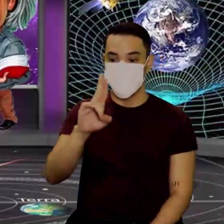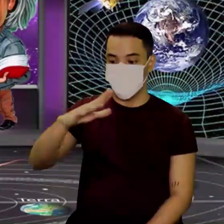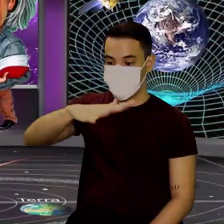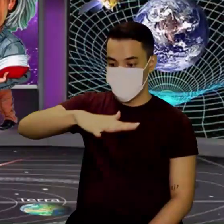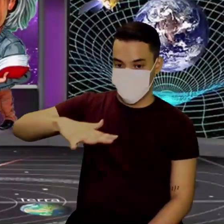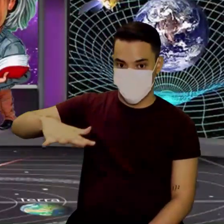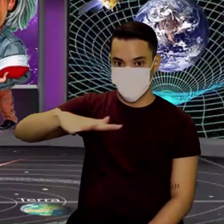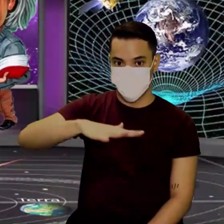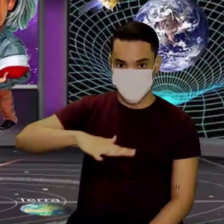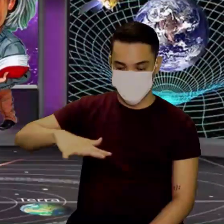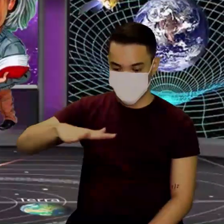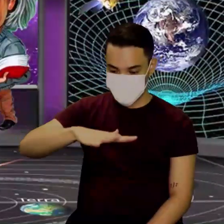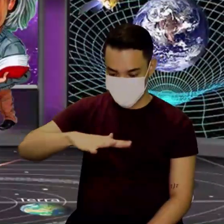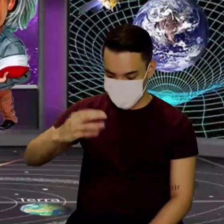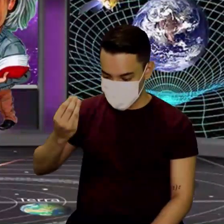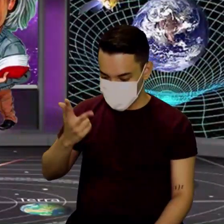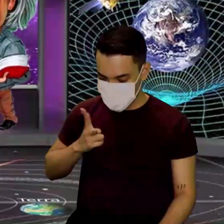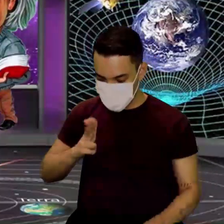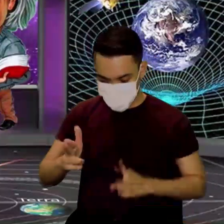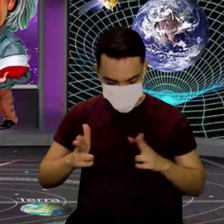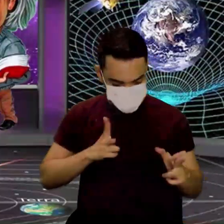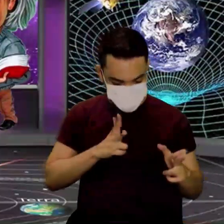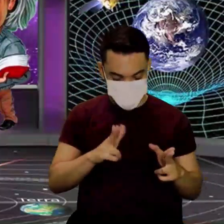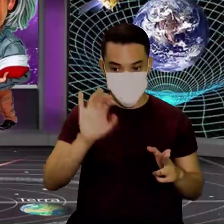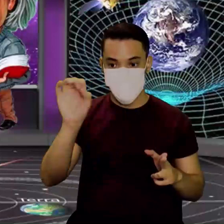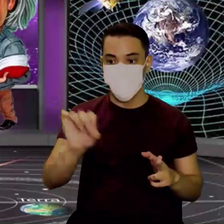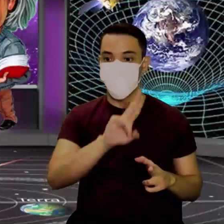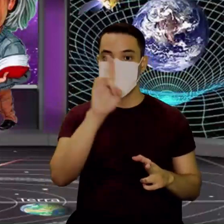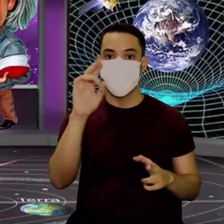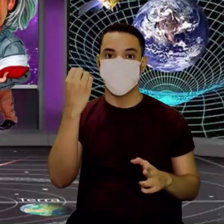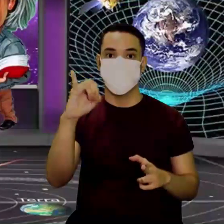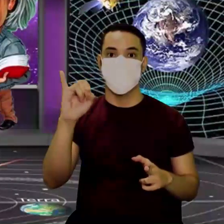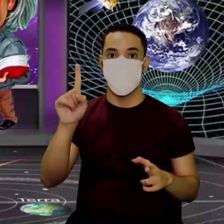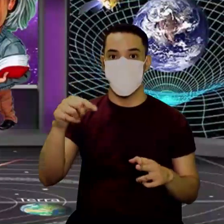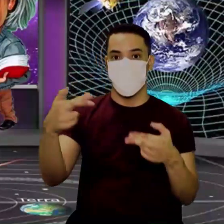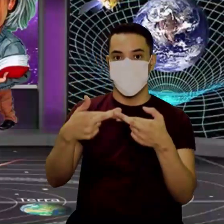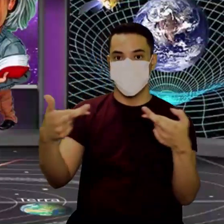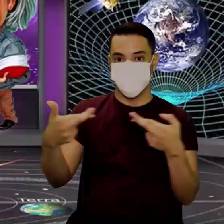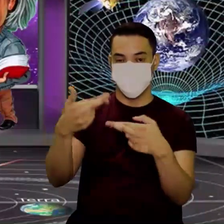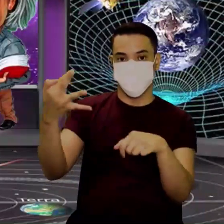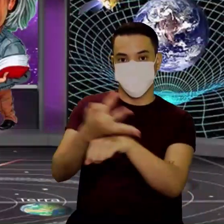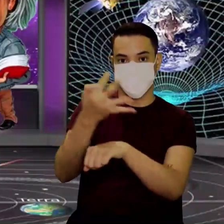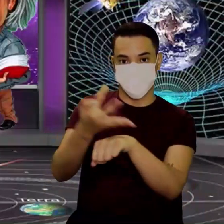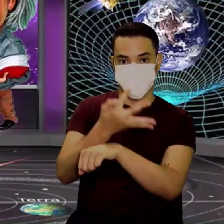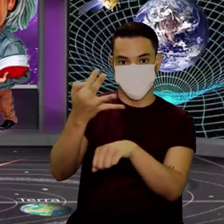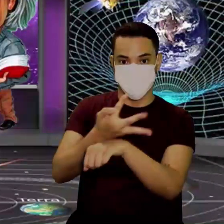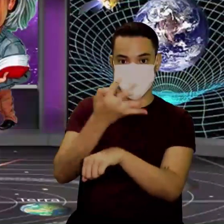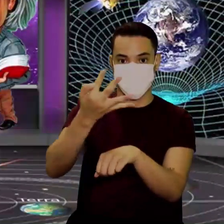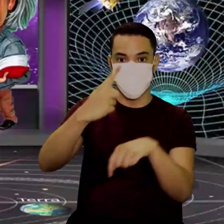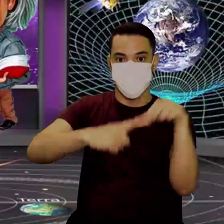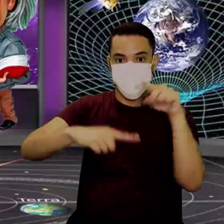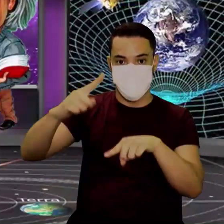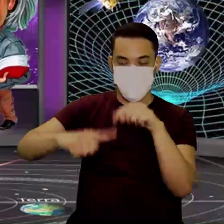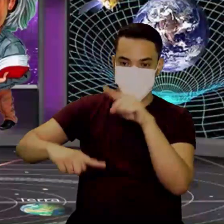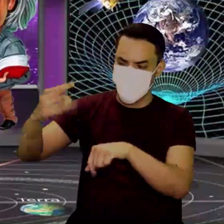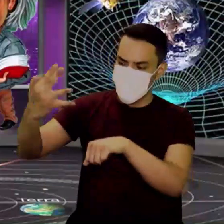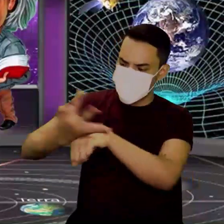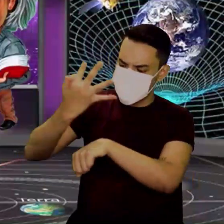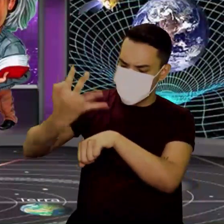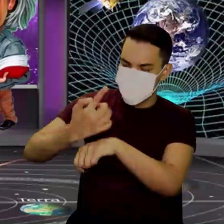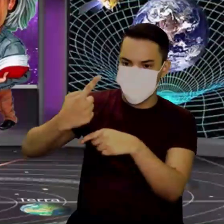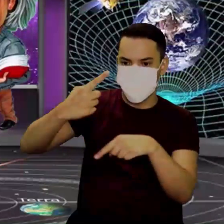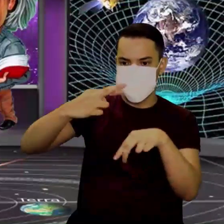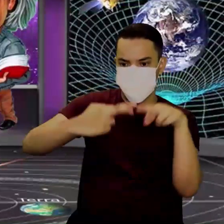como você olha assim a área, como se cortasse o fio, ou se é a resistência, a resistividade do material que se mantém constante,